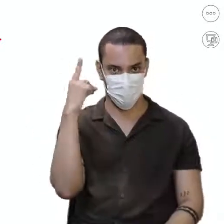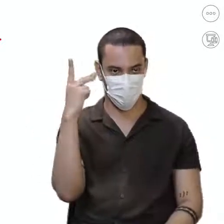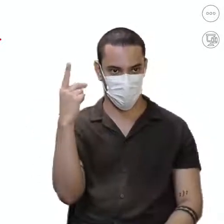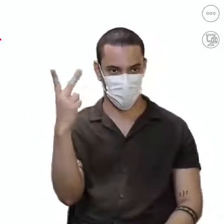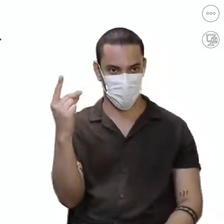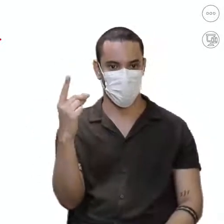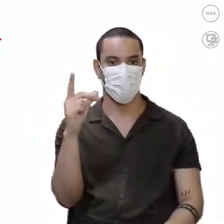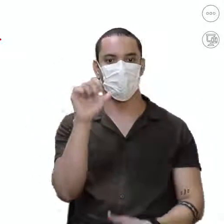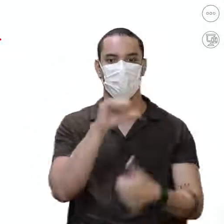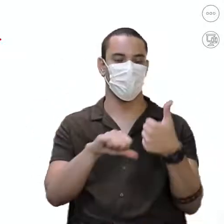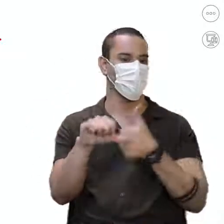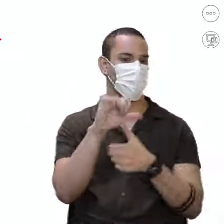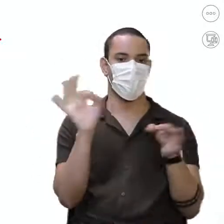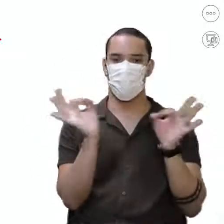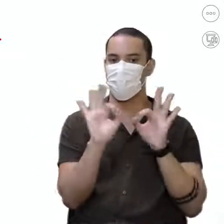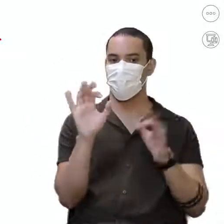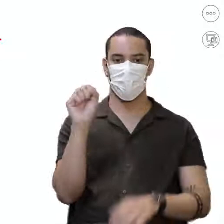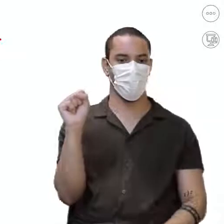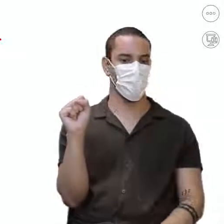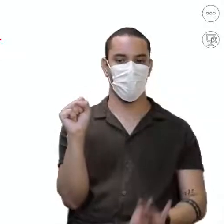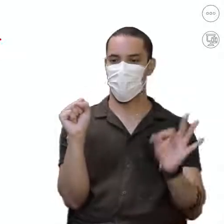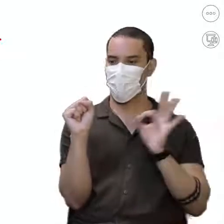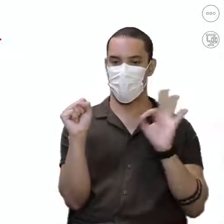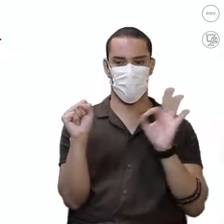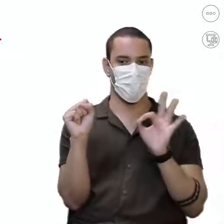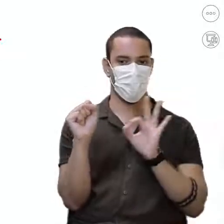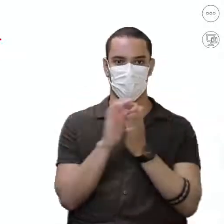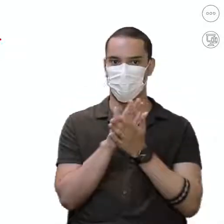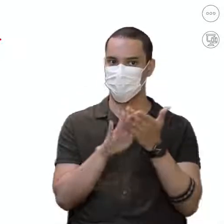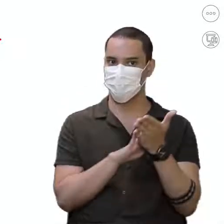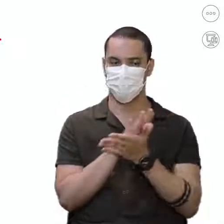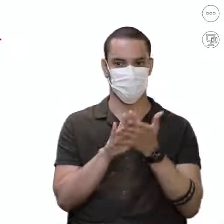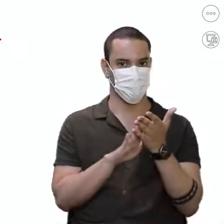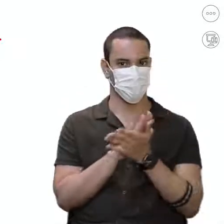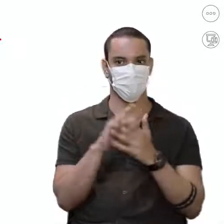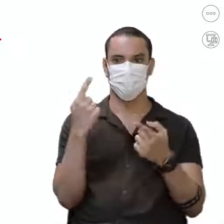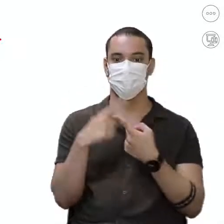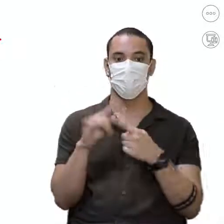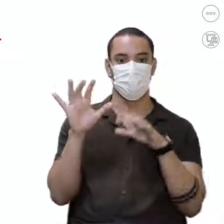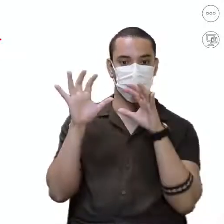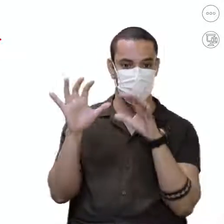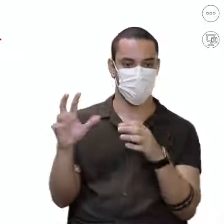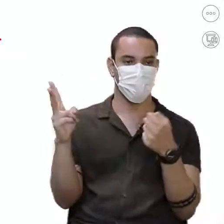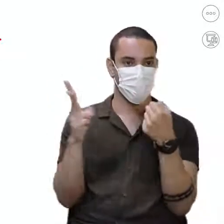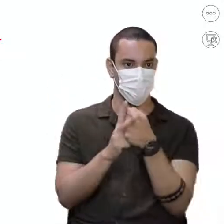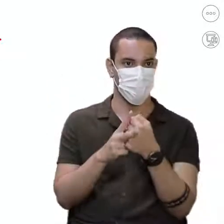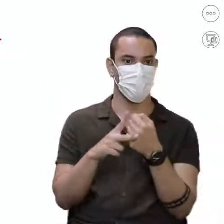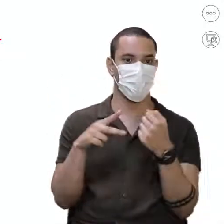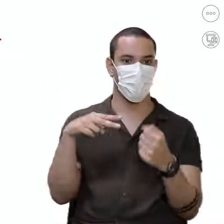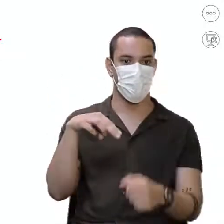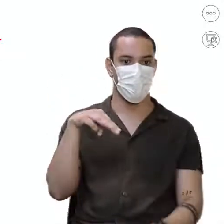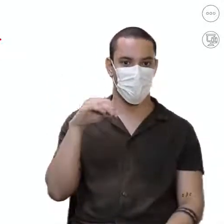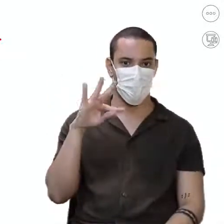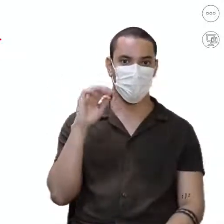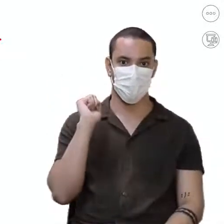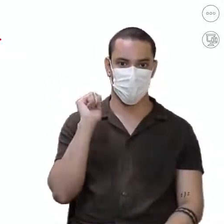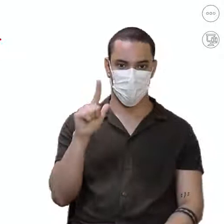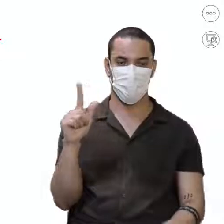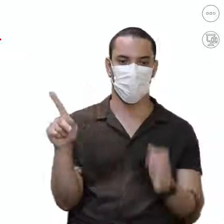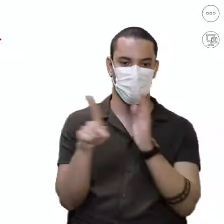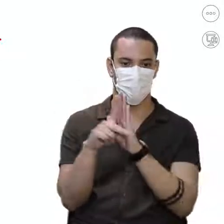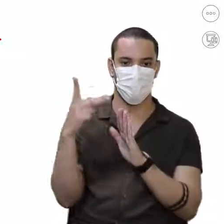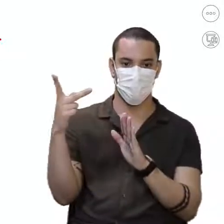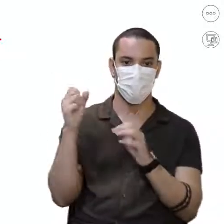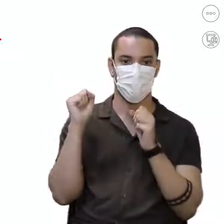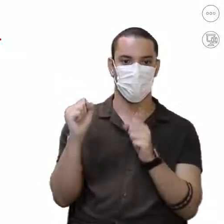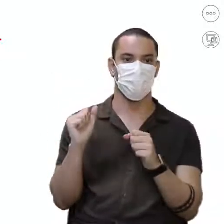nenhuma alteração, nenhum S no final, nem absolutamente nada, porque está no verbo modal. Um advérbio